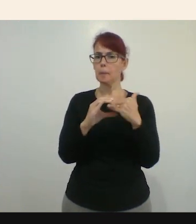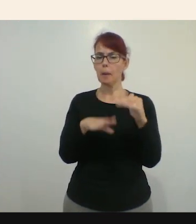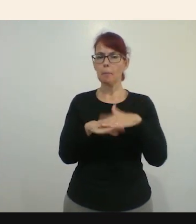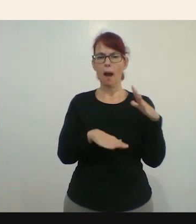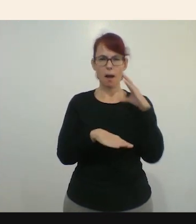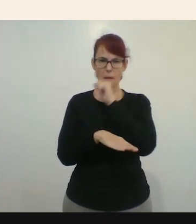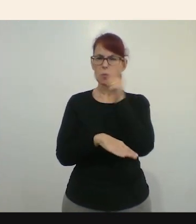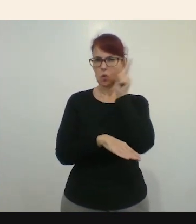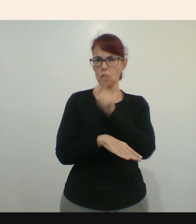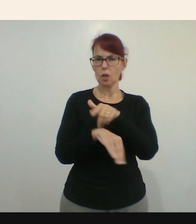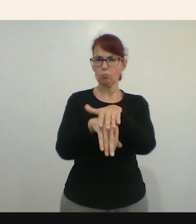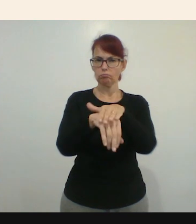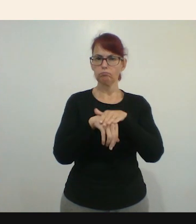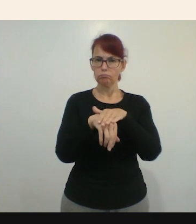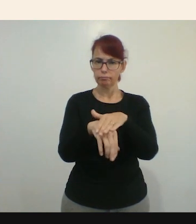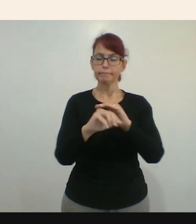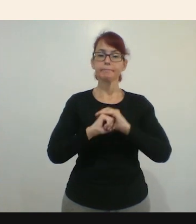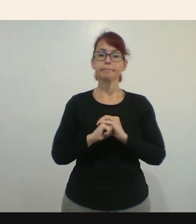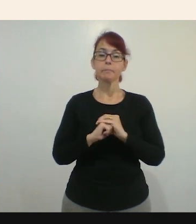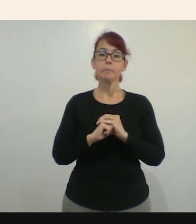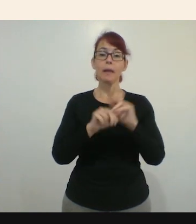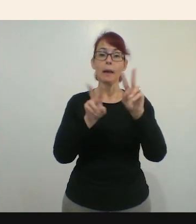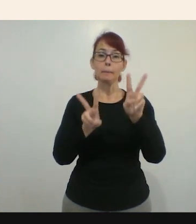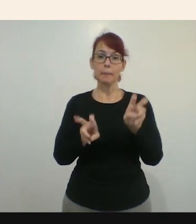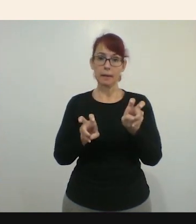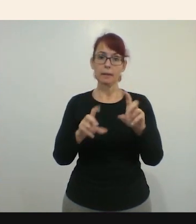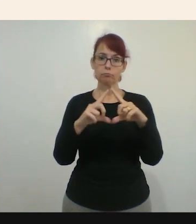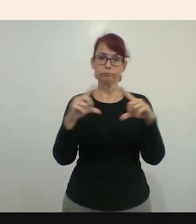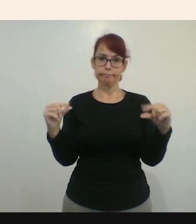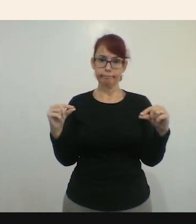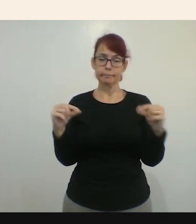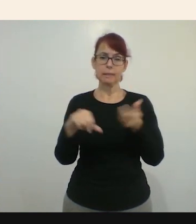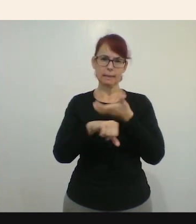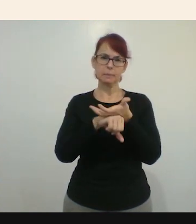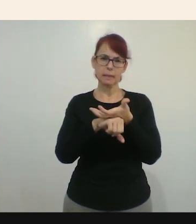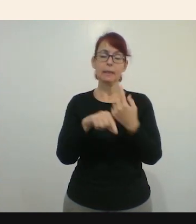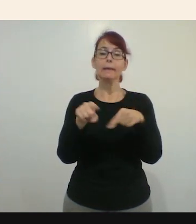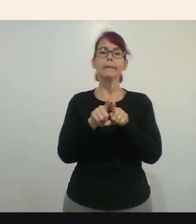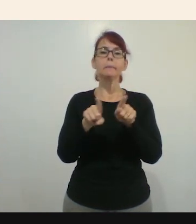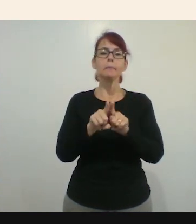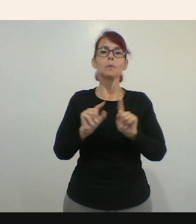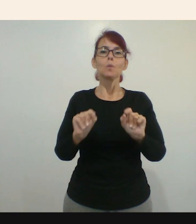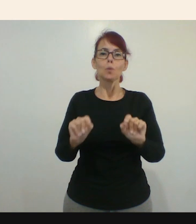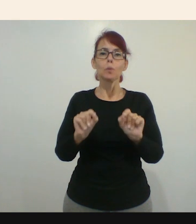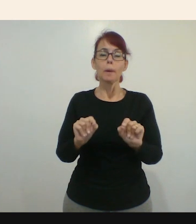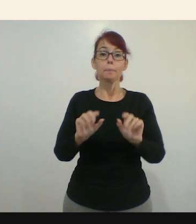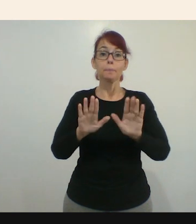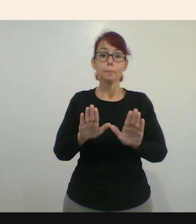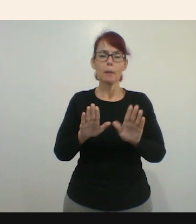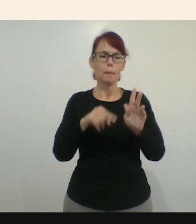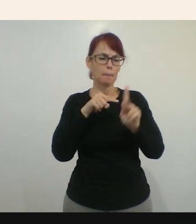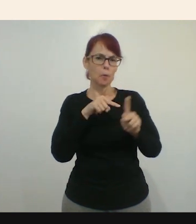De forma mais rápida para nós podermos conversar, a ementa da disciplina, e aí vem essa questão: o